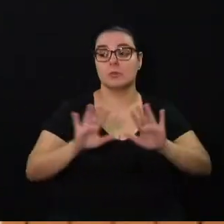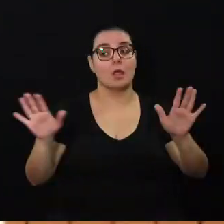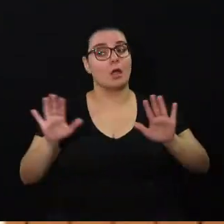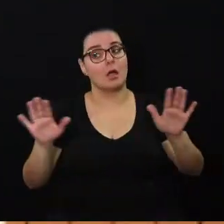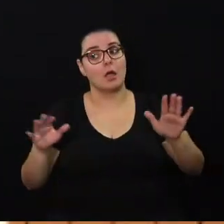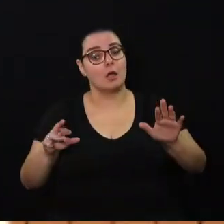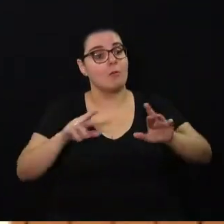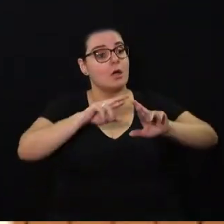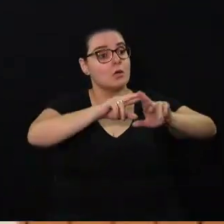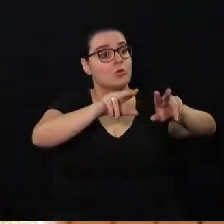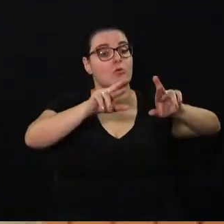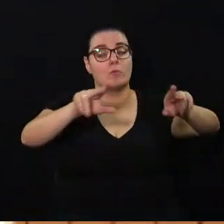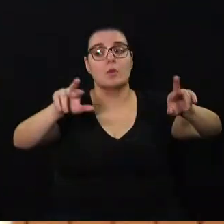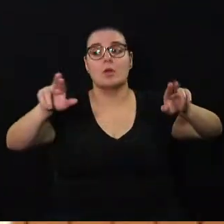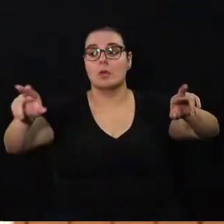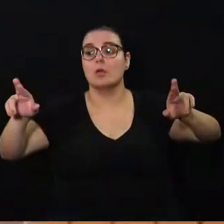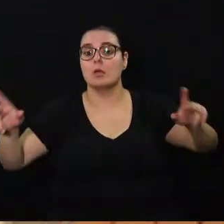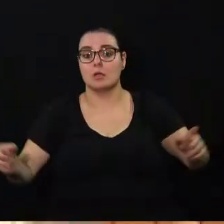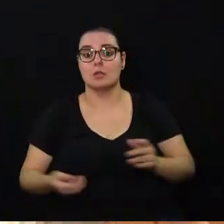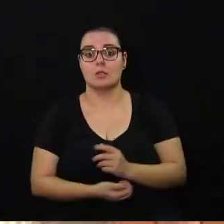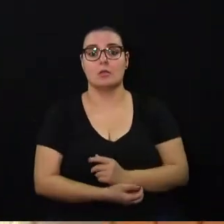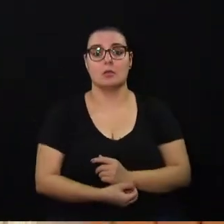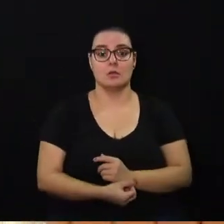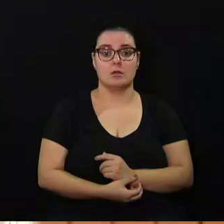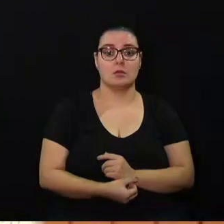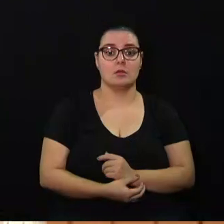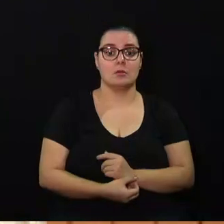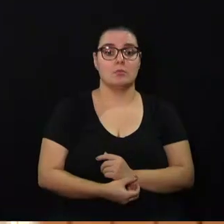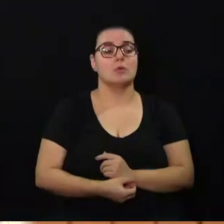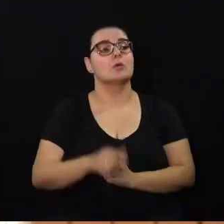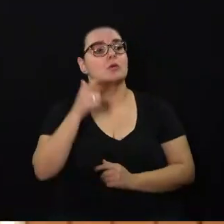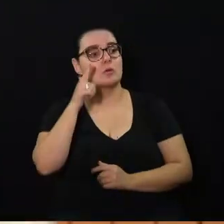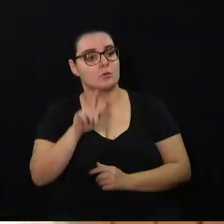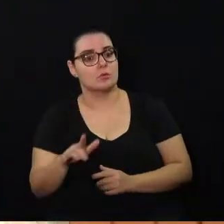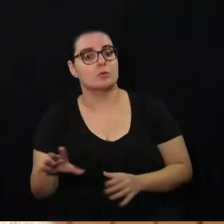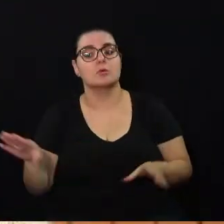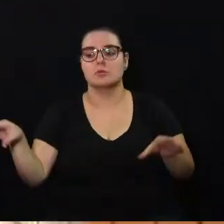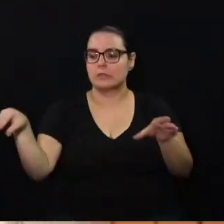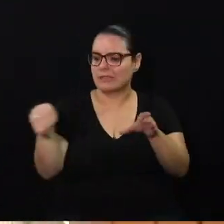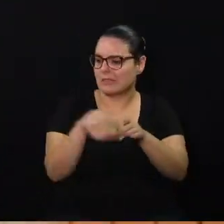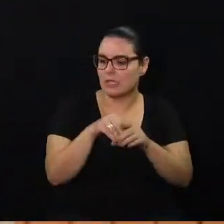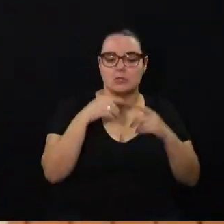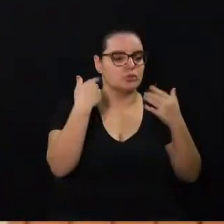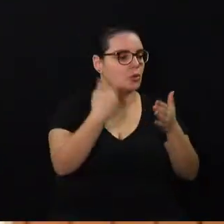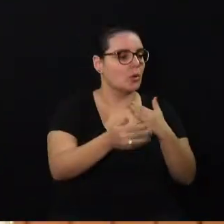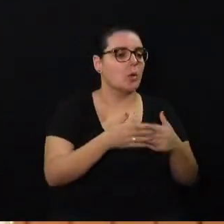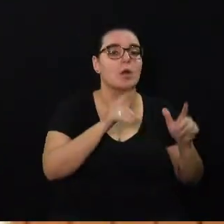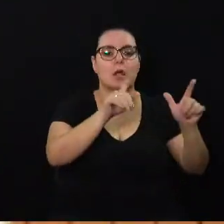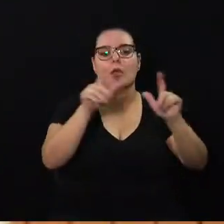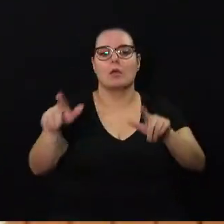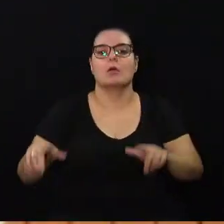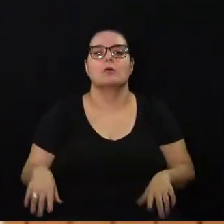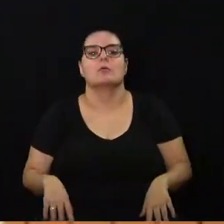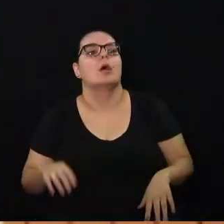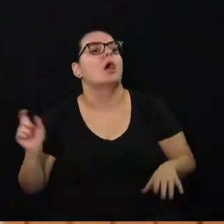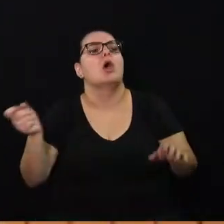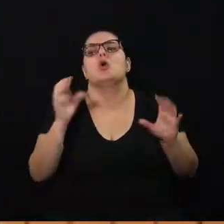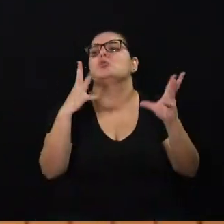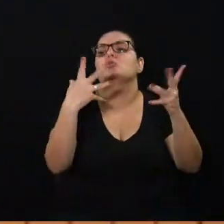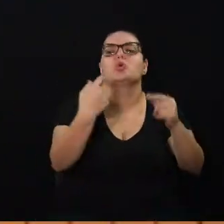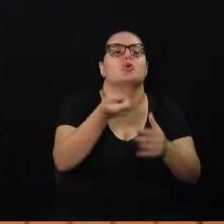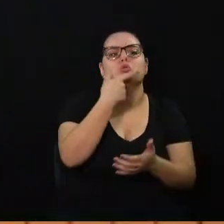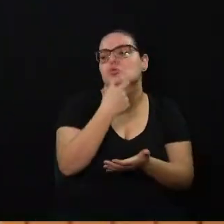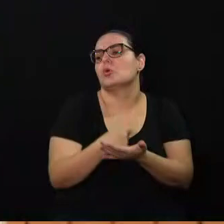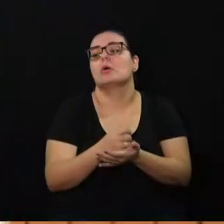dando condições para eles estarem todos esses lugares não dá pra gente pegar toda essa incidência e medicalizar o